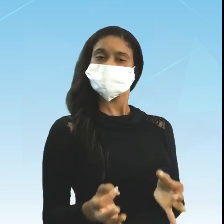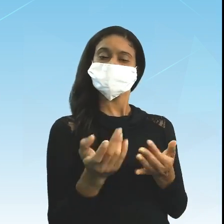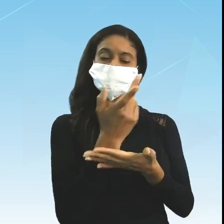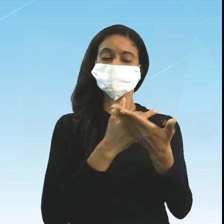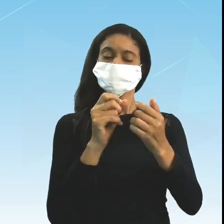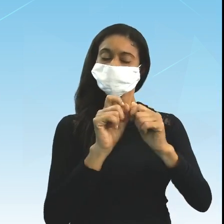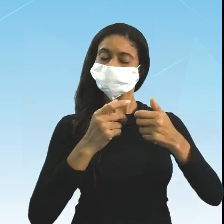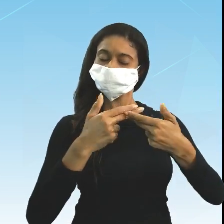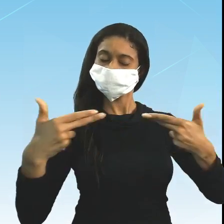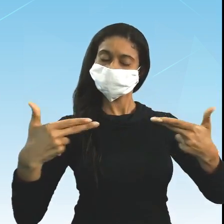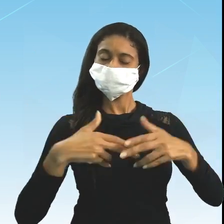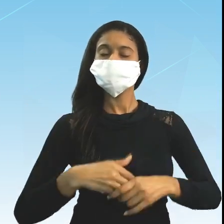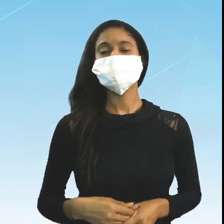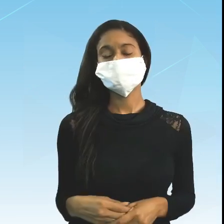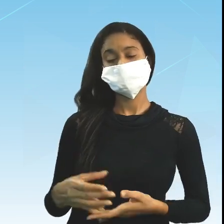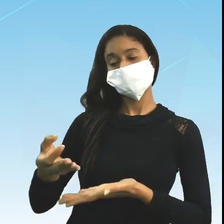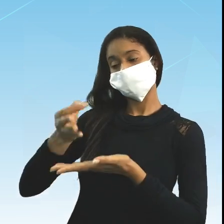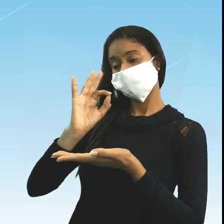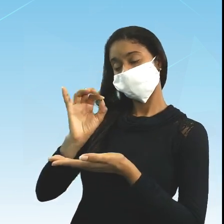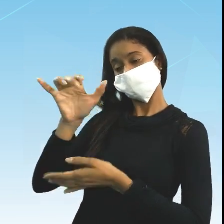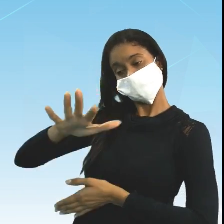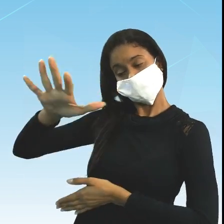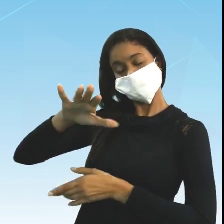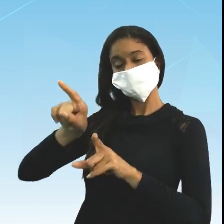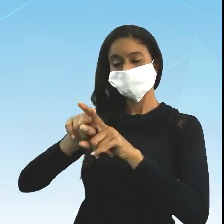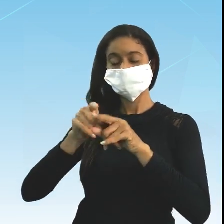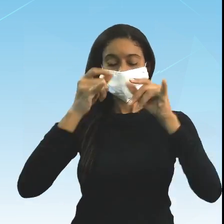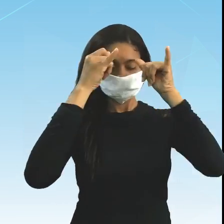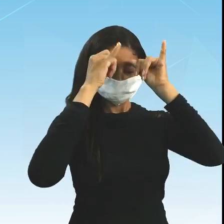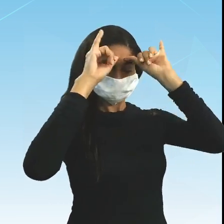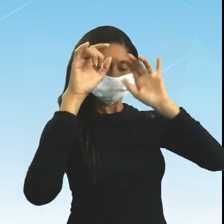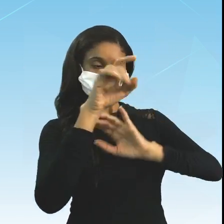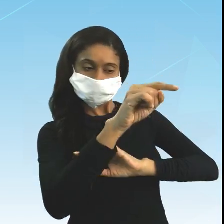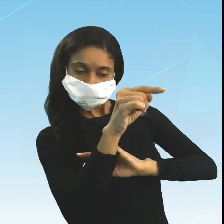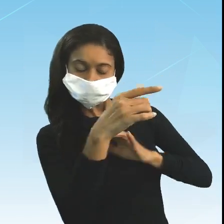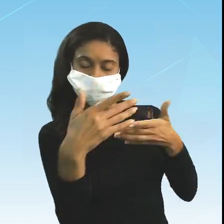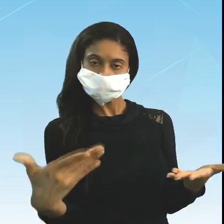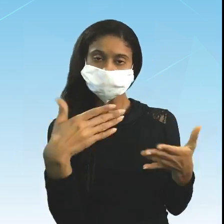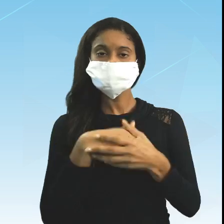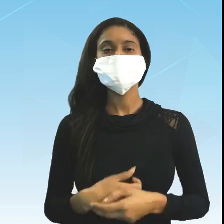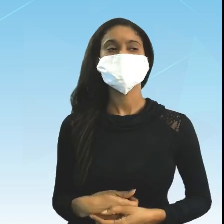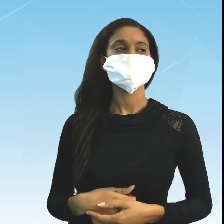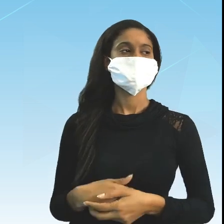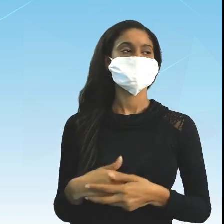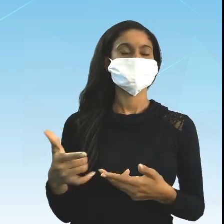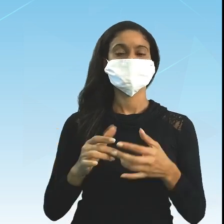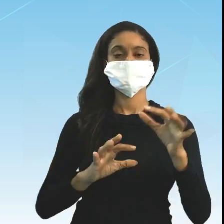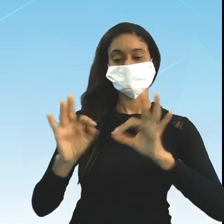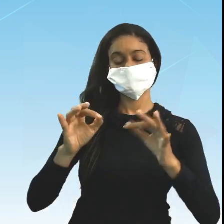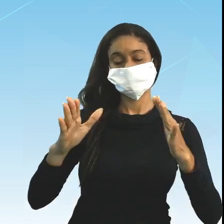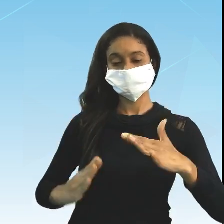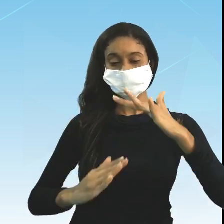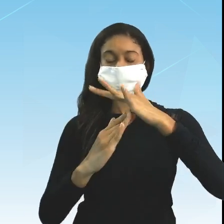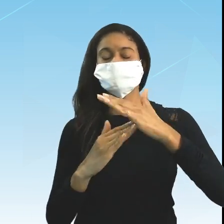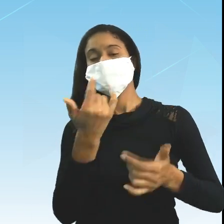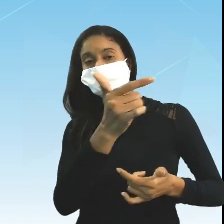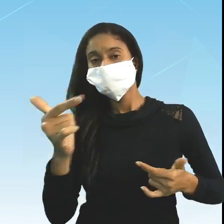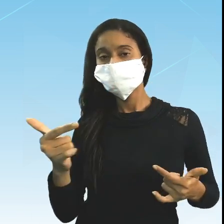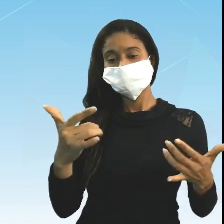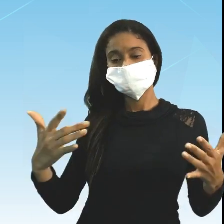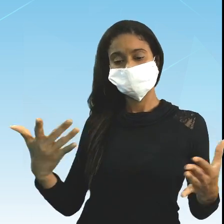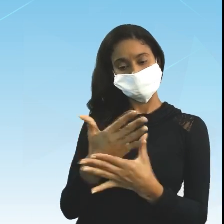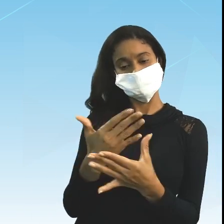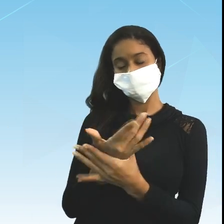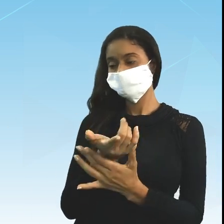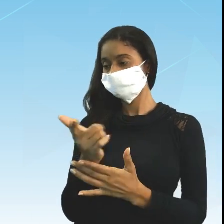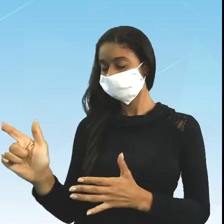desenho. Ah, tem tanto café aqui, tem tanto gado ali. Então, não tinha divisões de limites de uma cidade